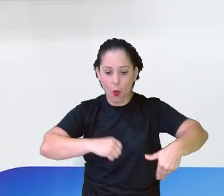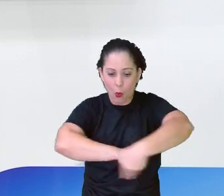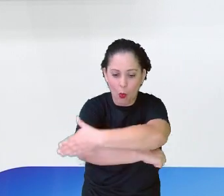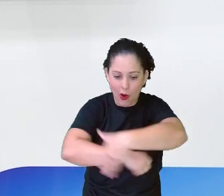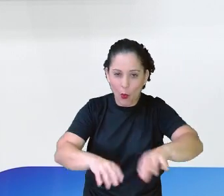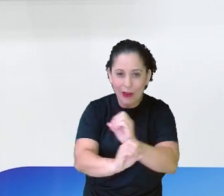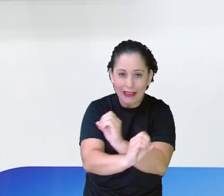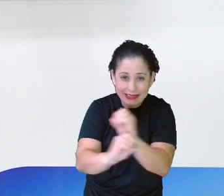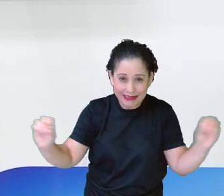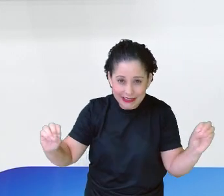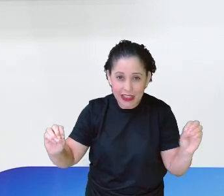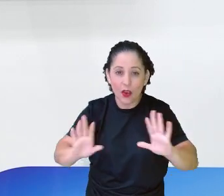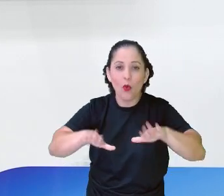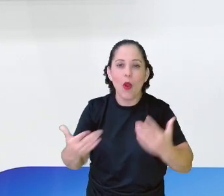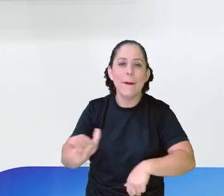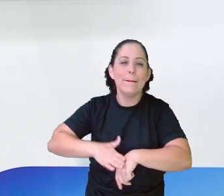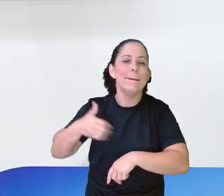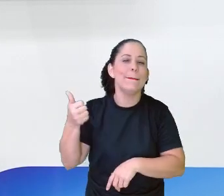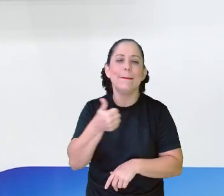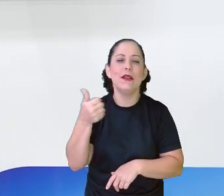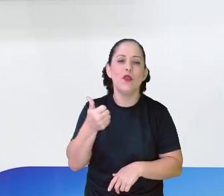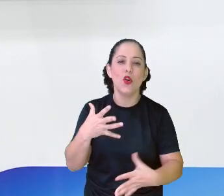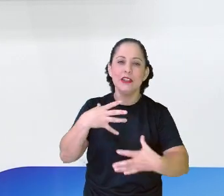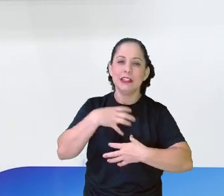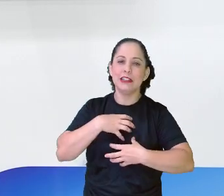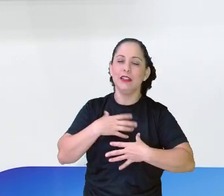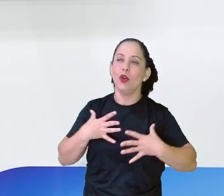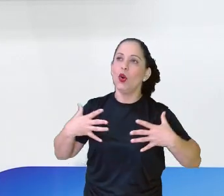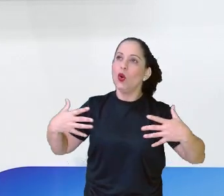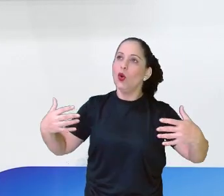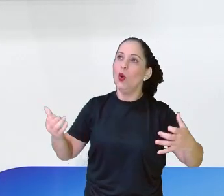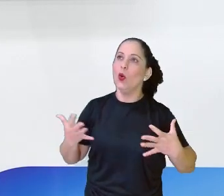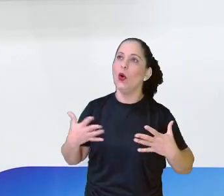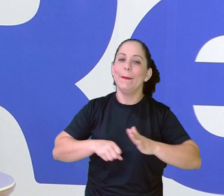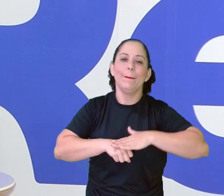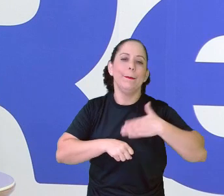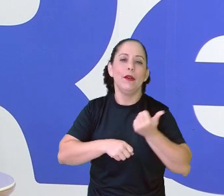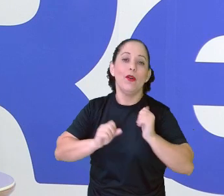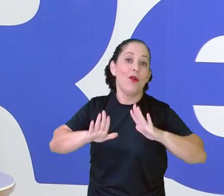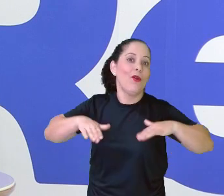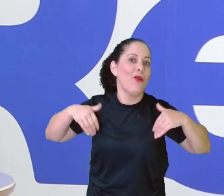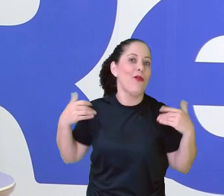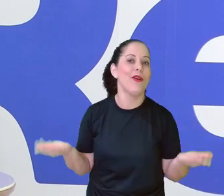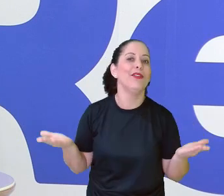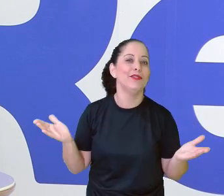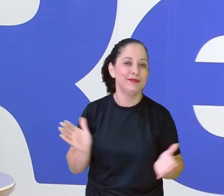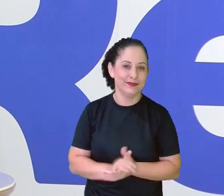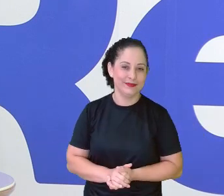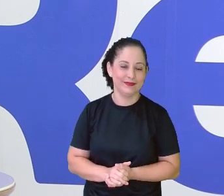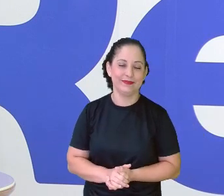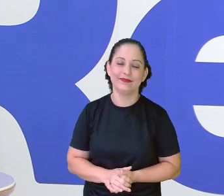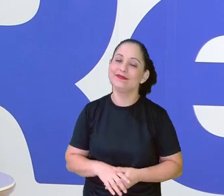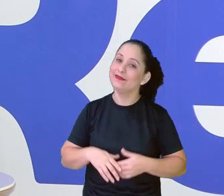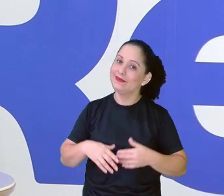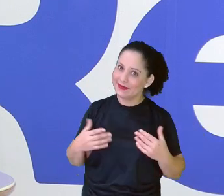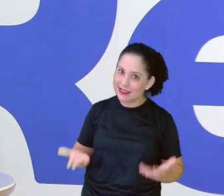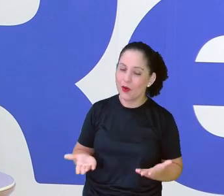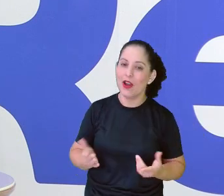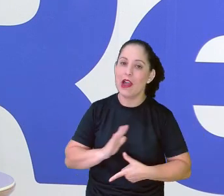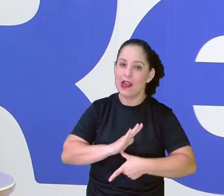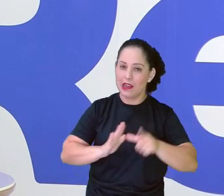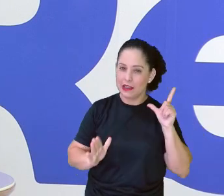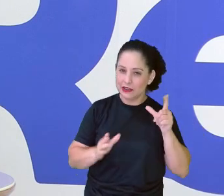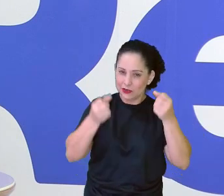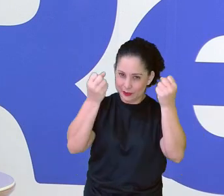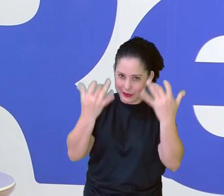Qual é, professora Mauricéia, que você acha que é a rua mais confortável, com árvore ou sem árvore? Olha, professora Sinara, antes de eu te falar sobre a